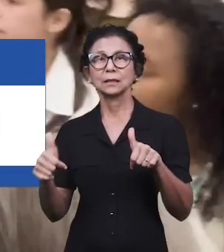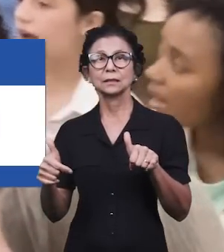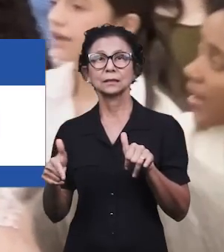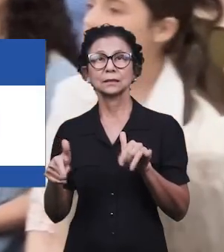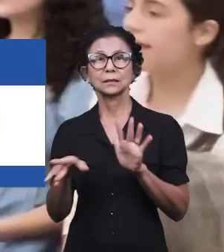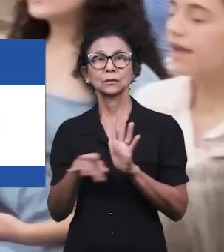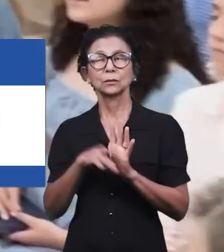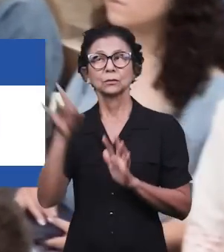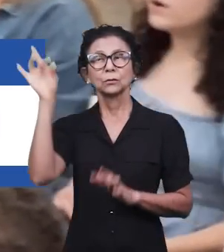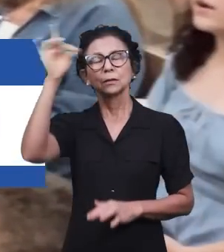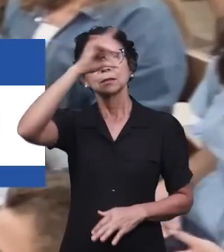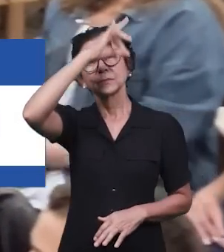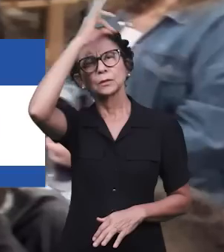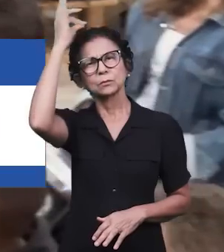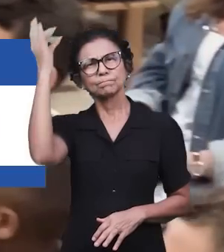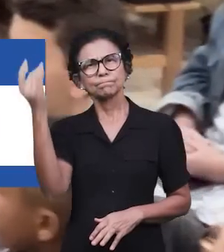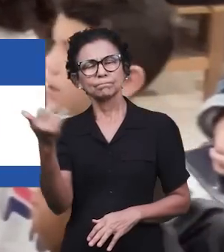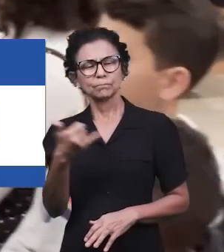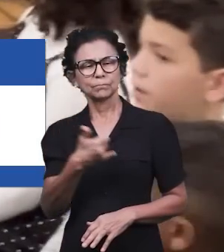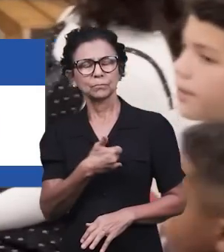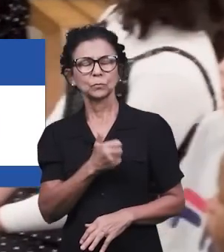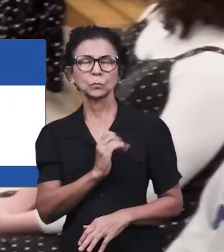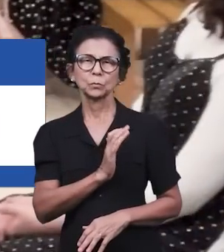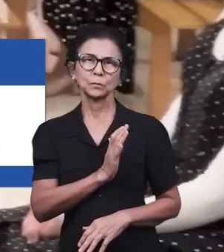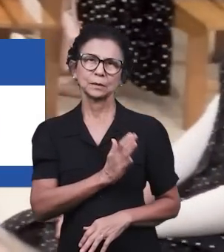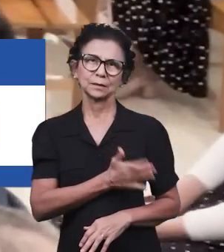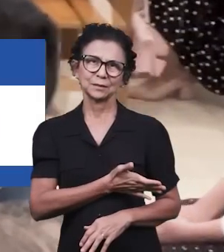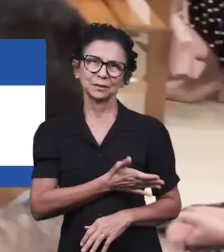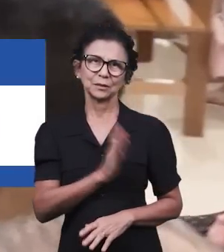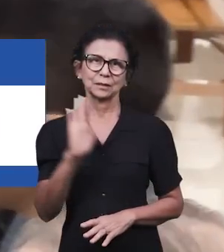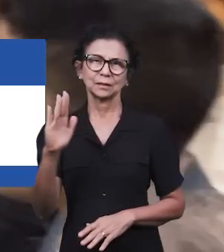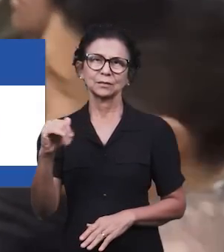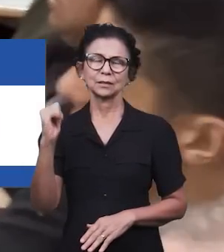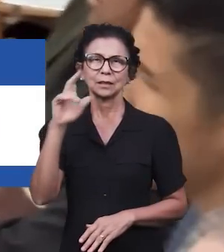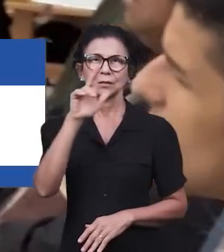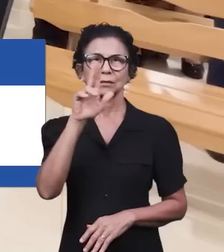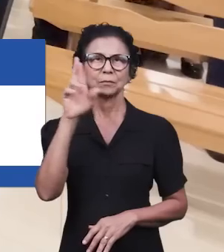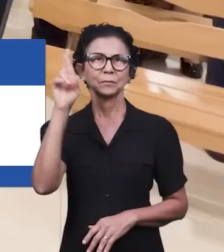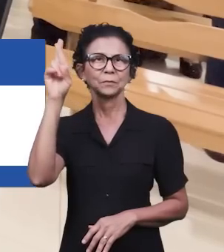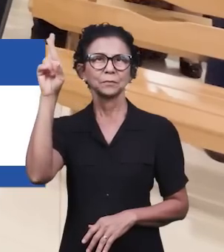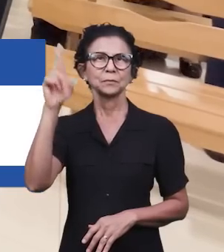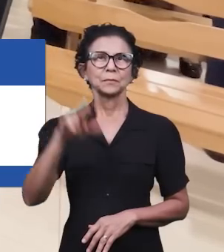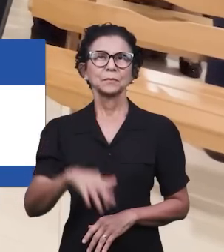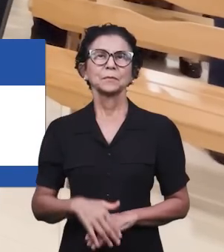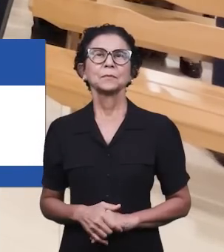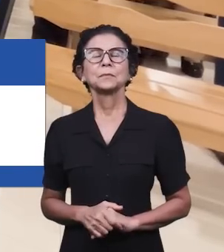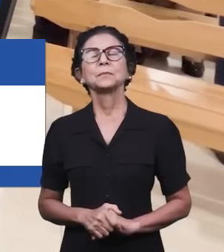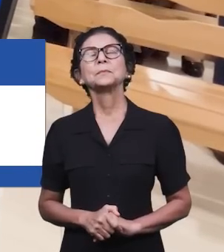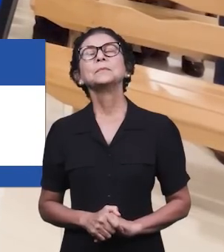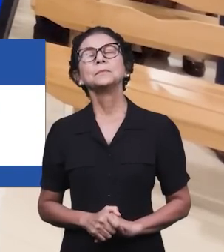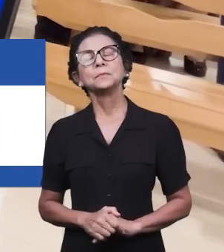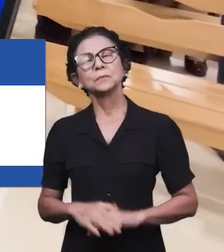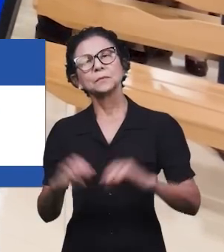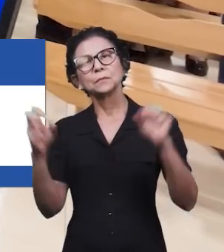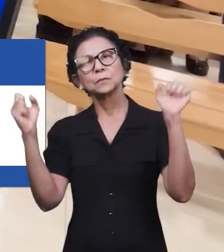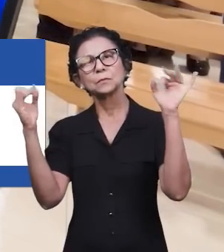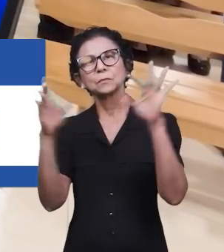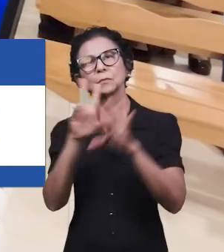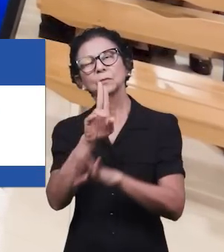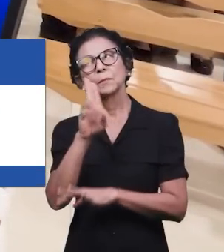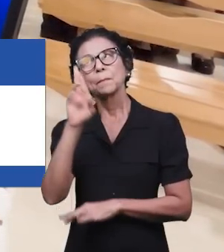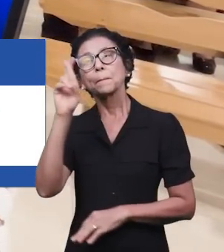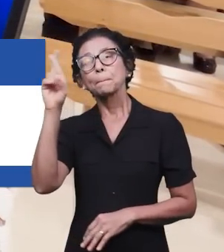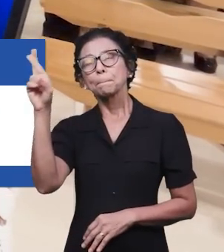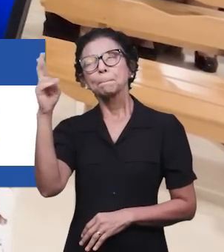que quebrantou os corações. Louvado seja o nome do Senhor. Nós glorificamos o nome do Senhor, porque